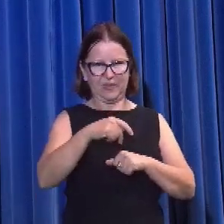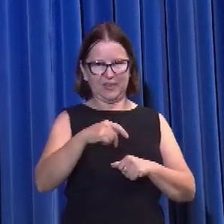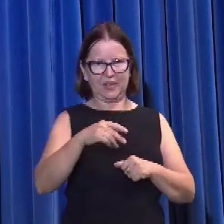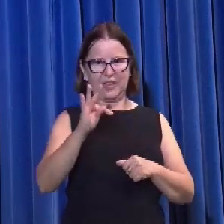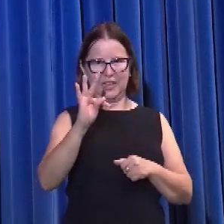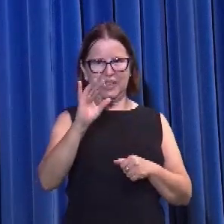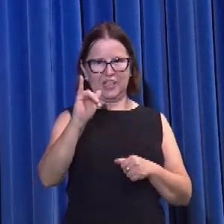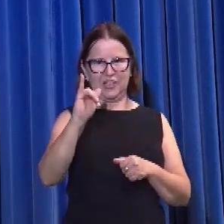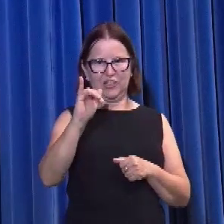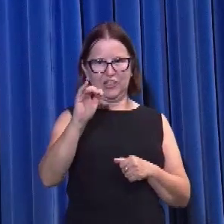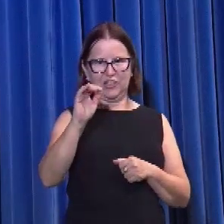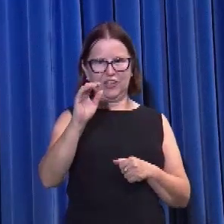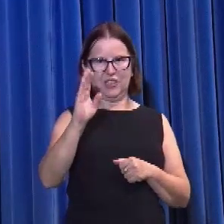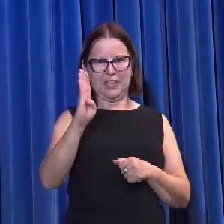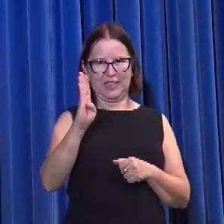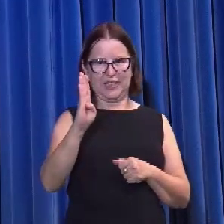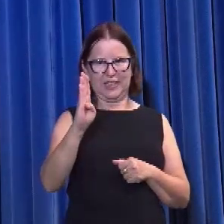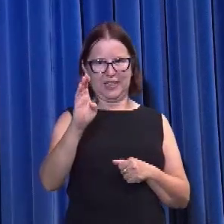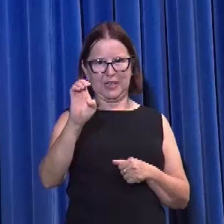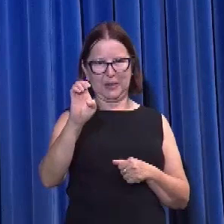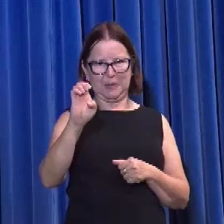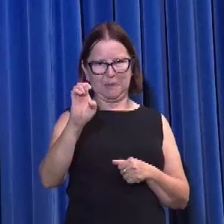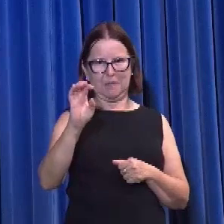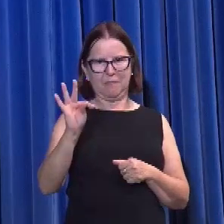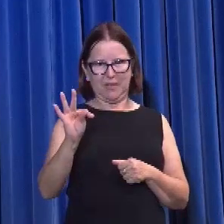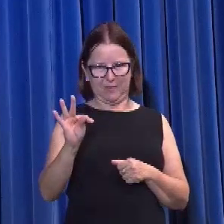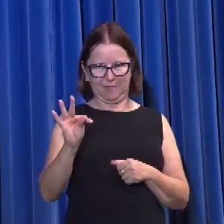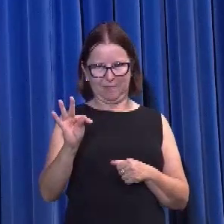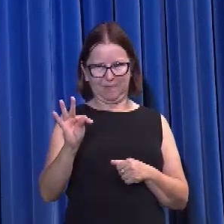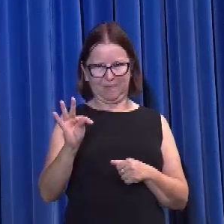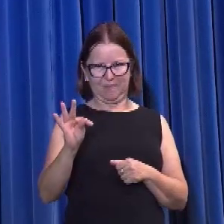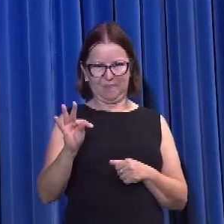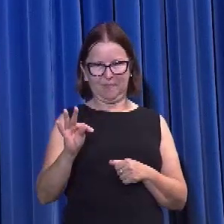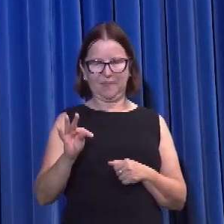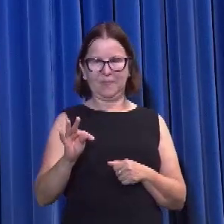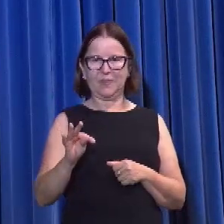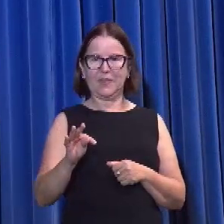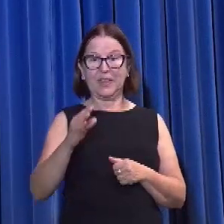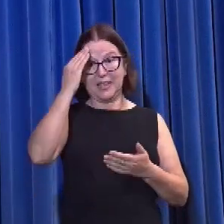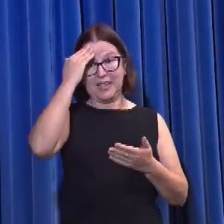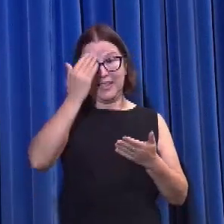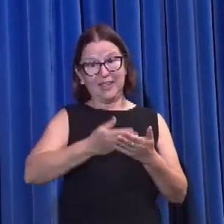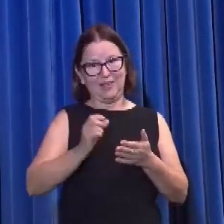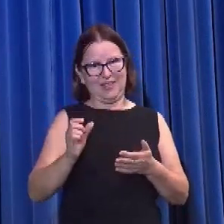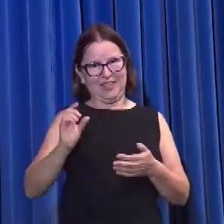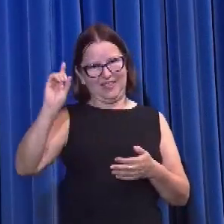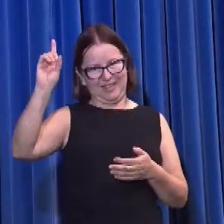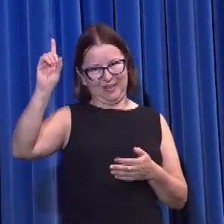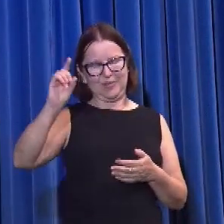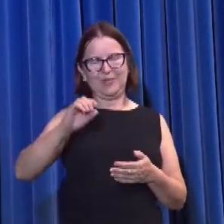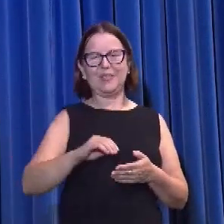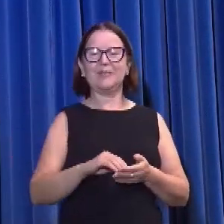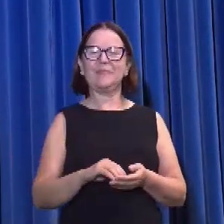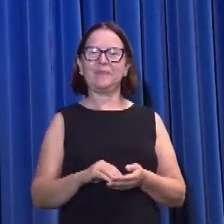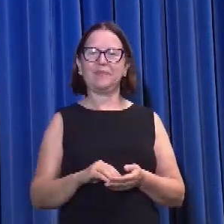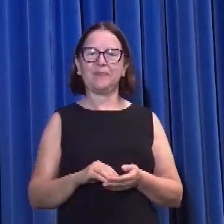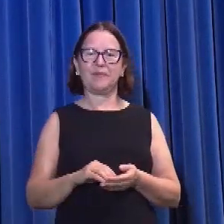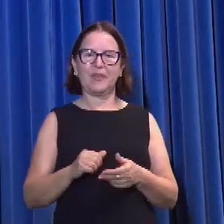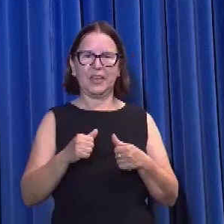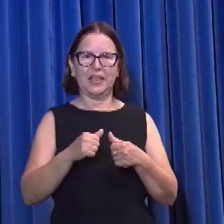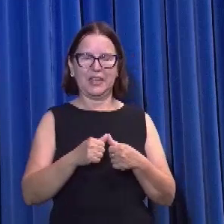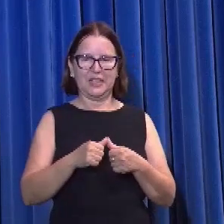Há algumas versões da conversão dele, mas uma das versões é que ele era daqueles